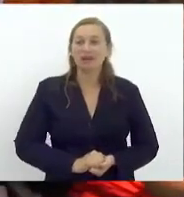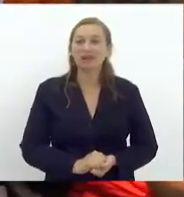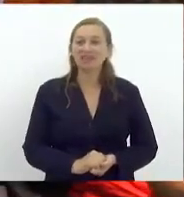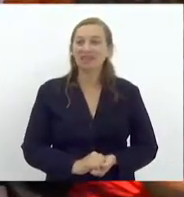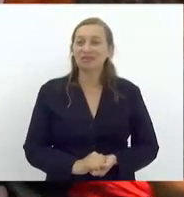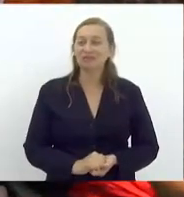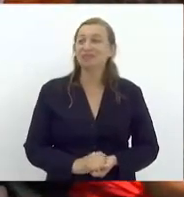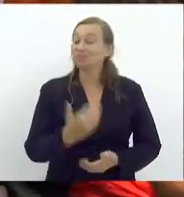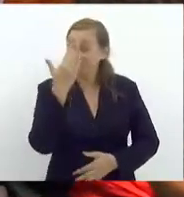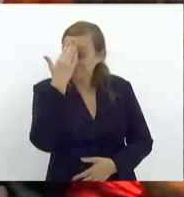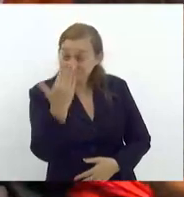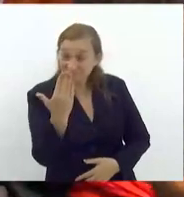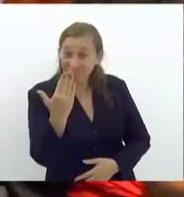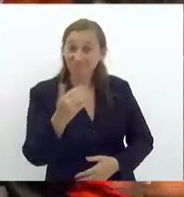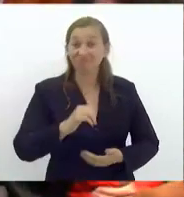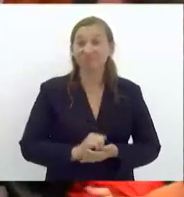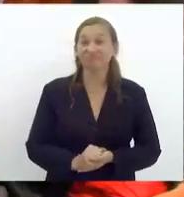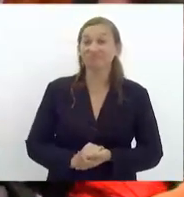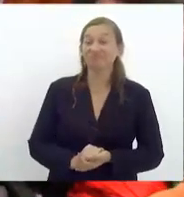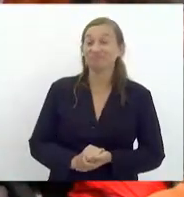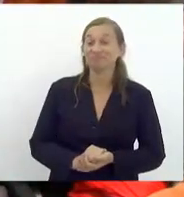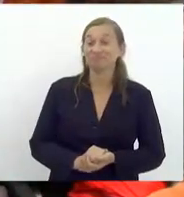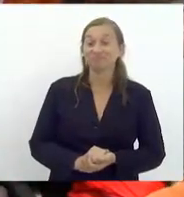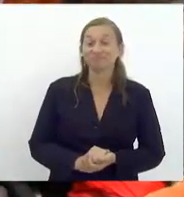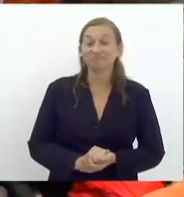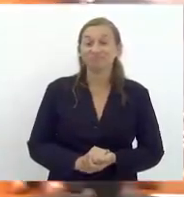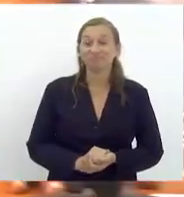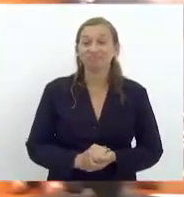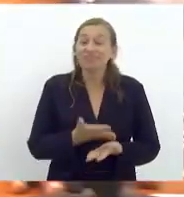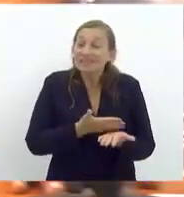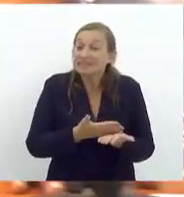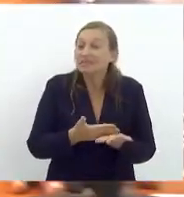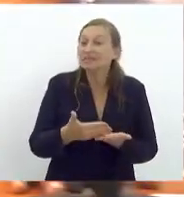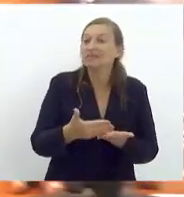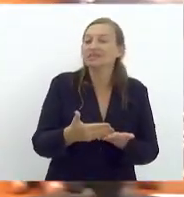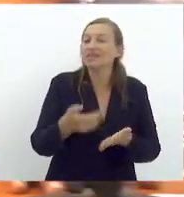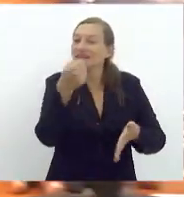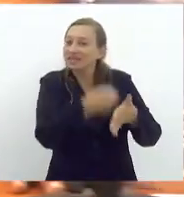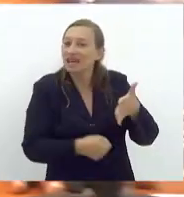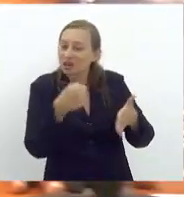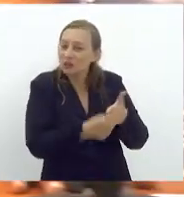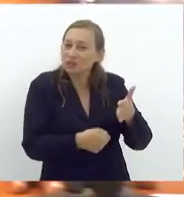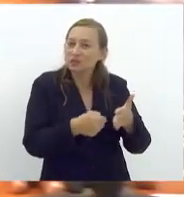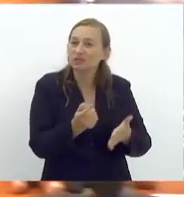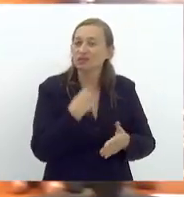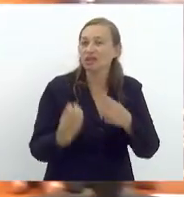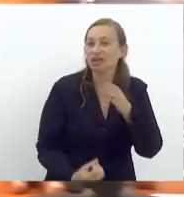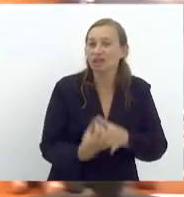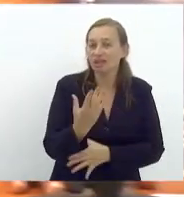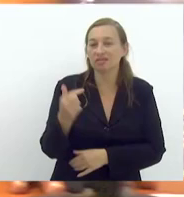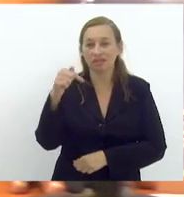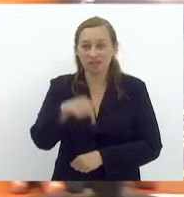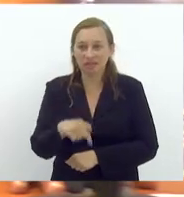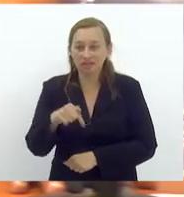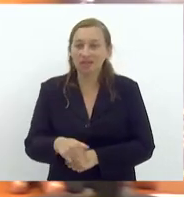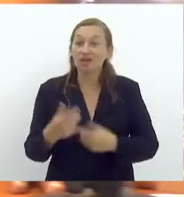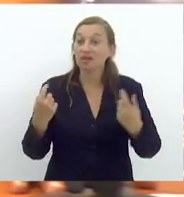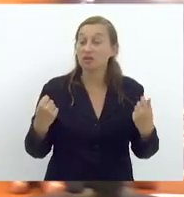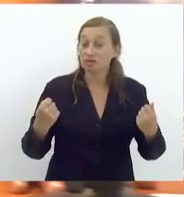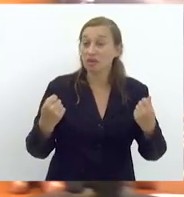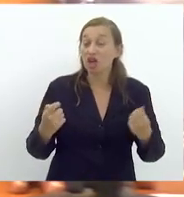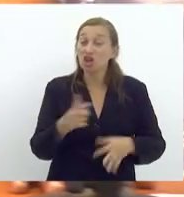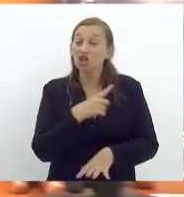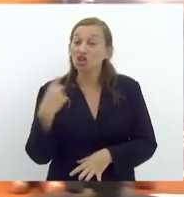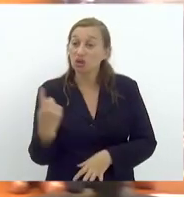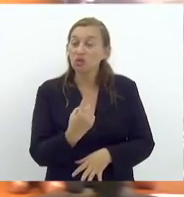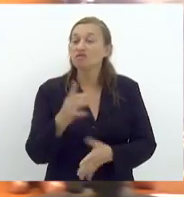muito obrigada pelas abertura pela sua introdução na luta que a gente vai estar construindo aqui e eu espero que todos